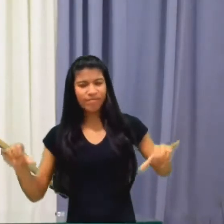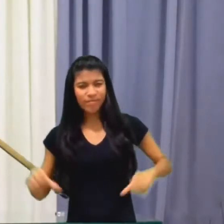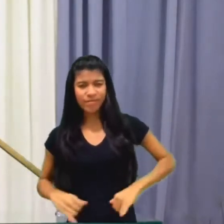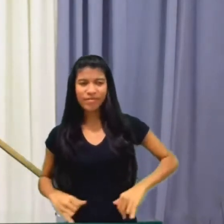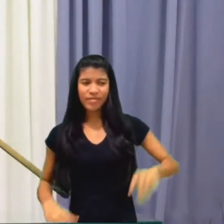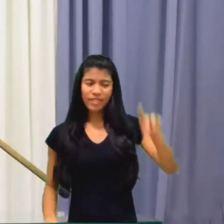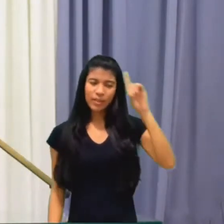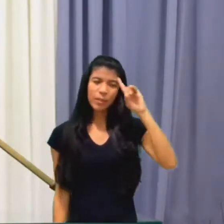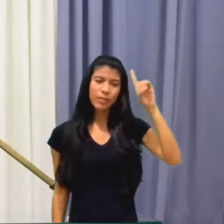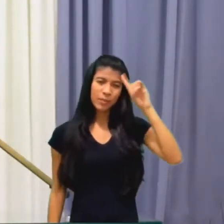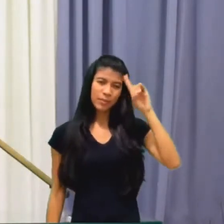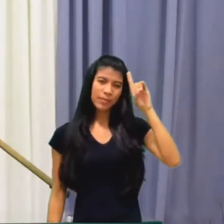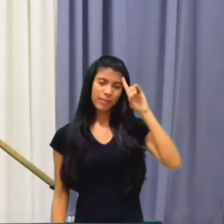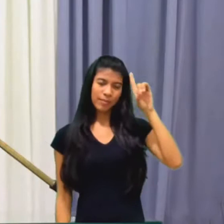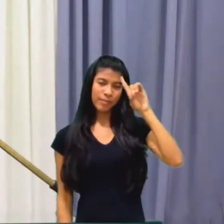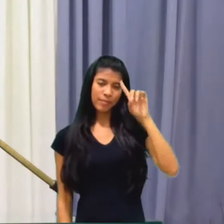dia.